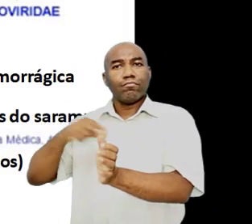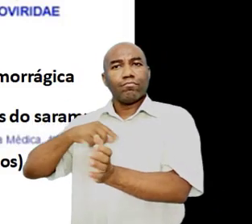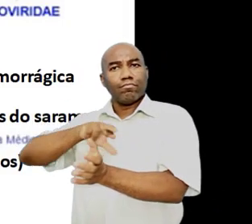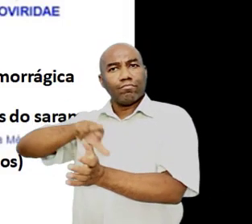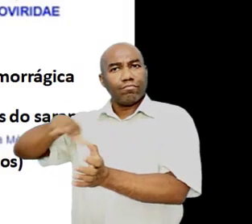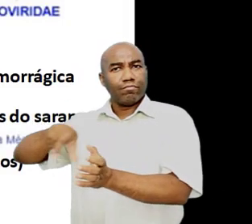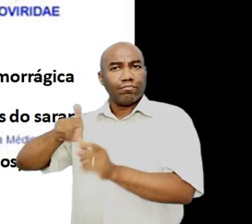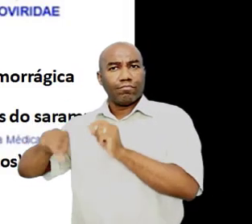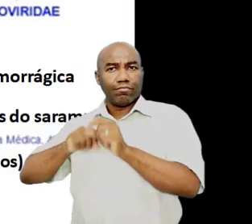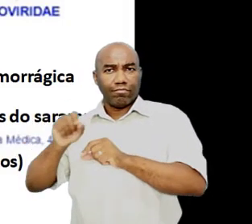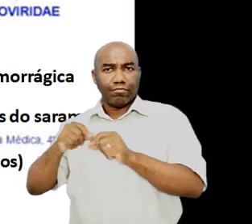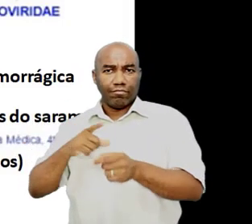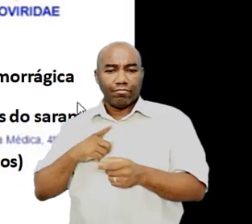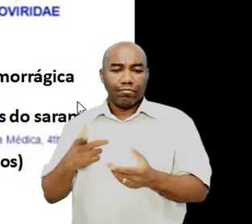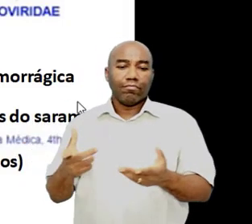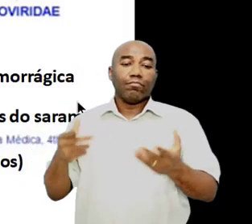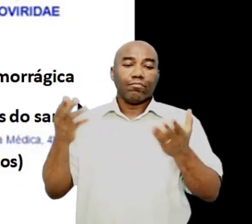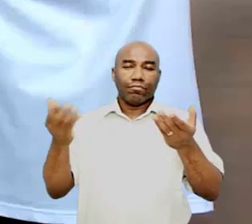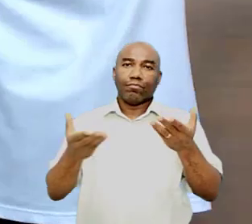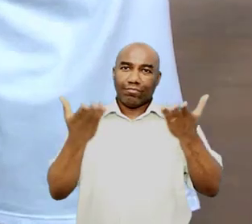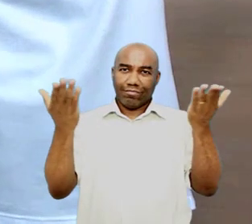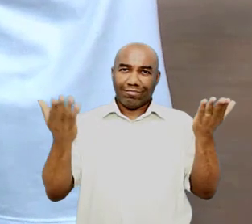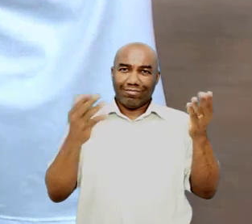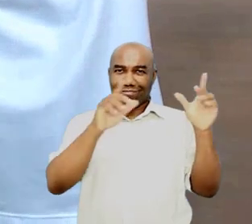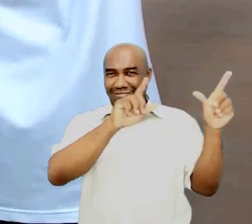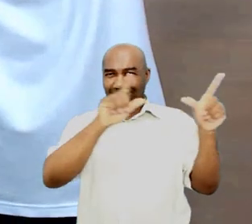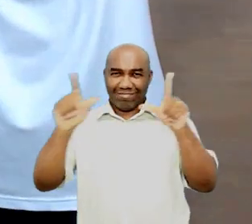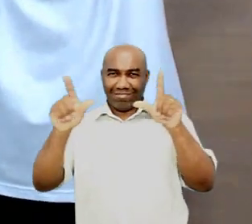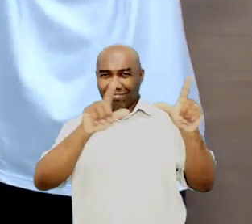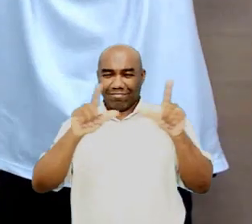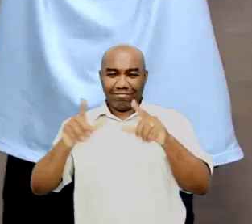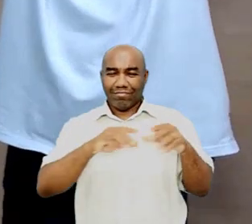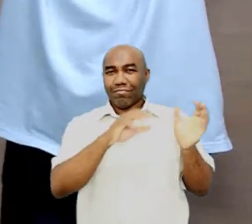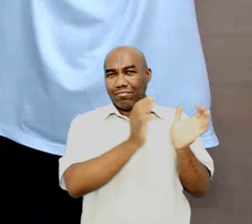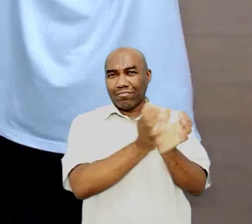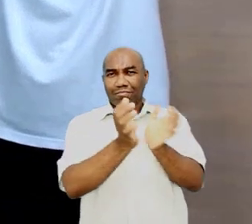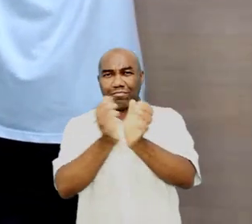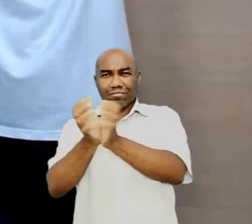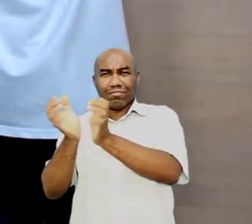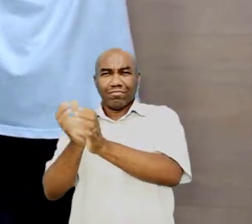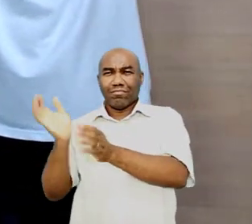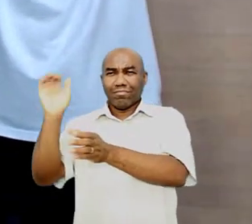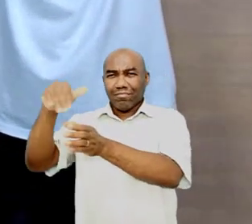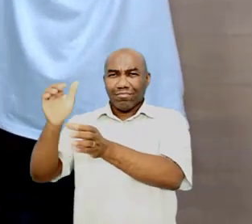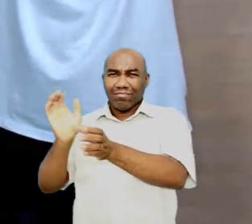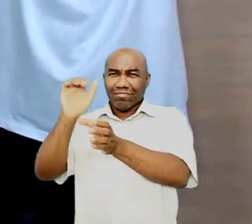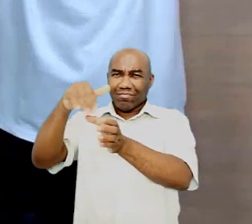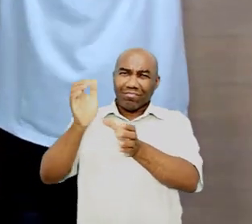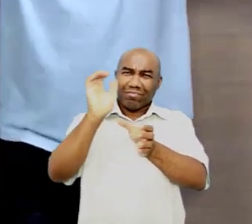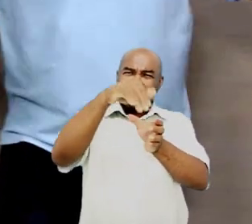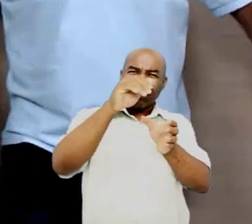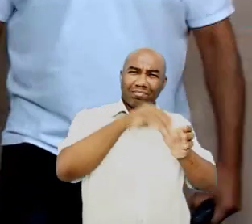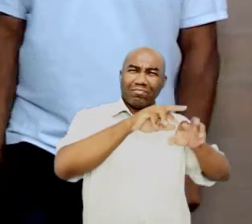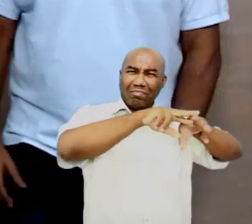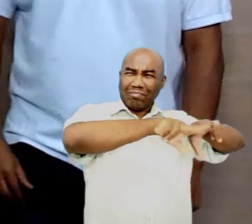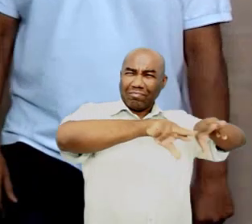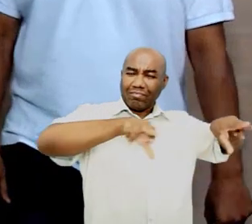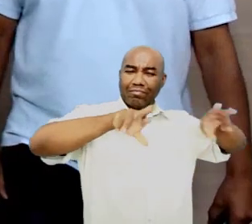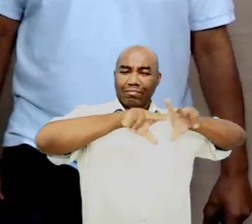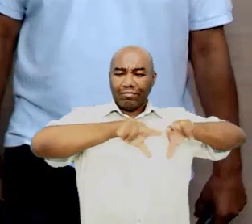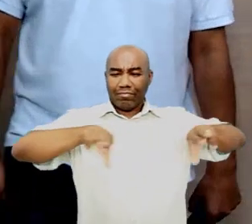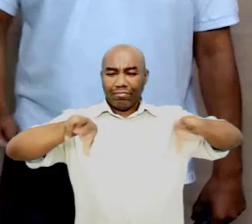viride. Certo? Então, essa família, essa grande família, enquadra várias viroses que você